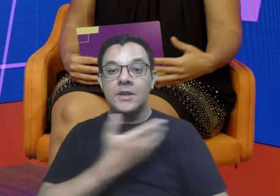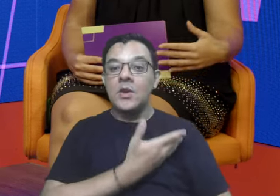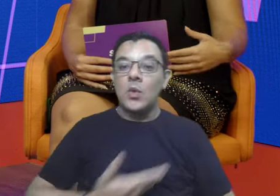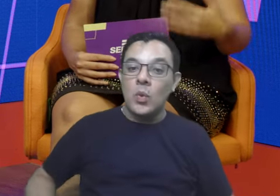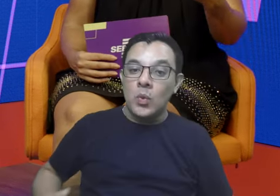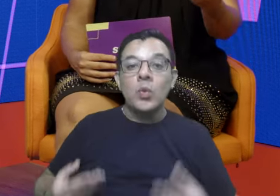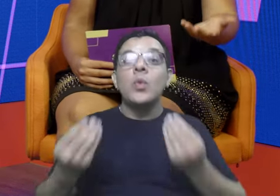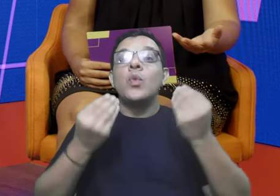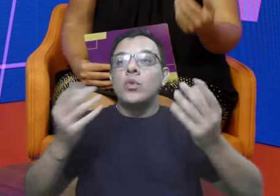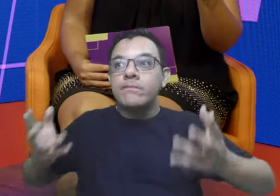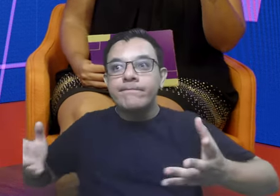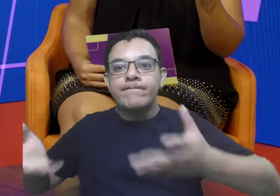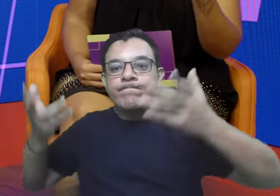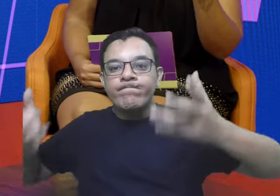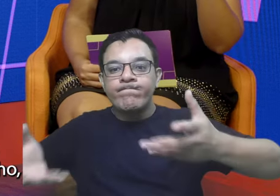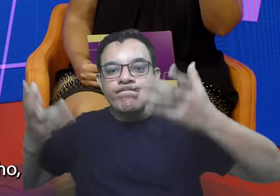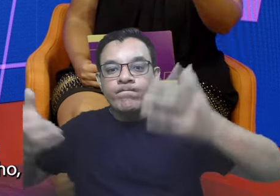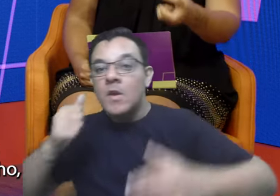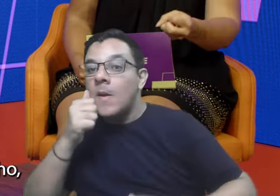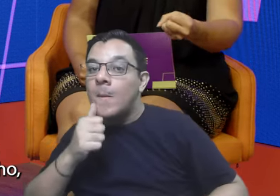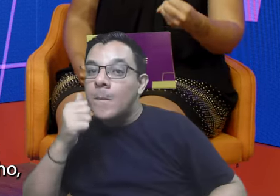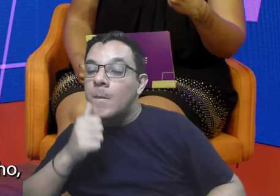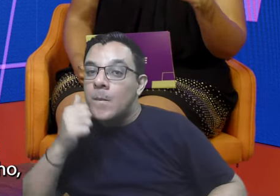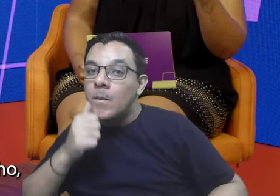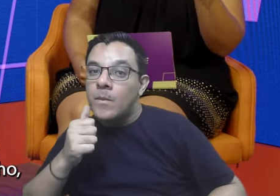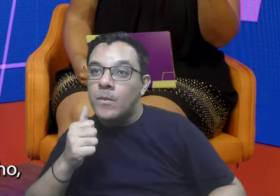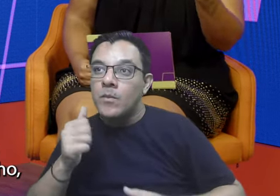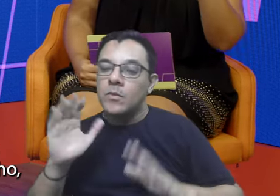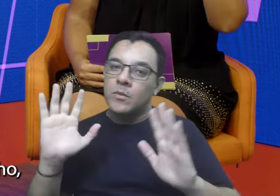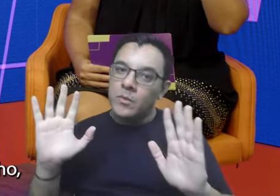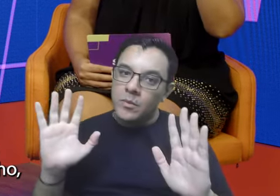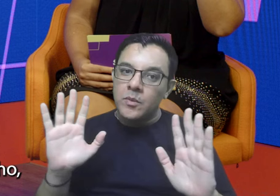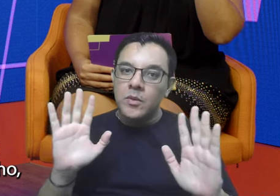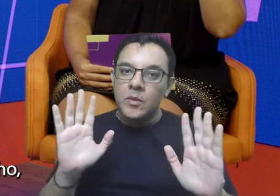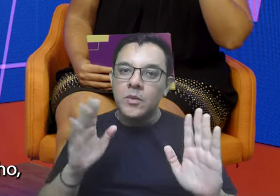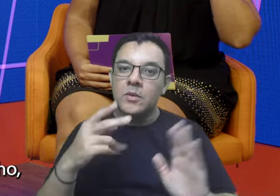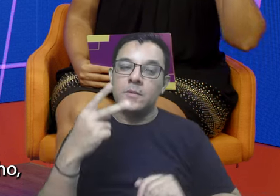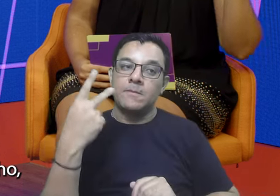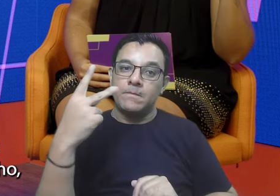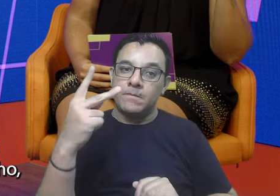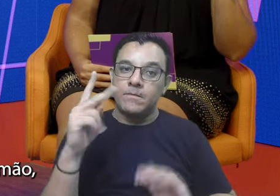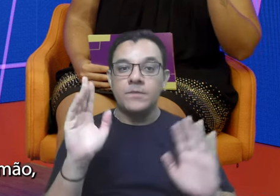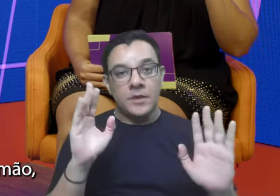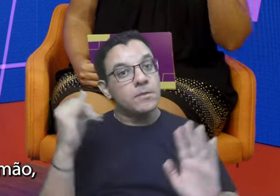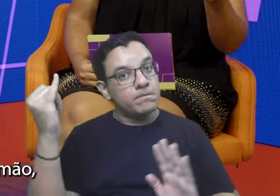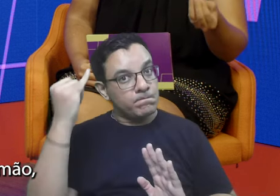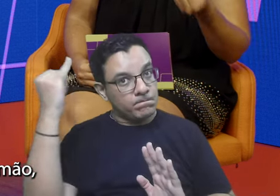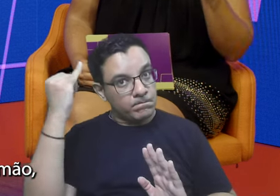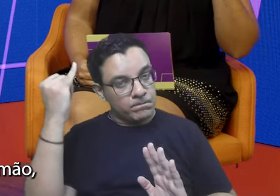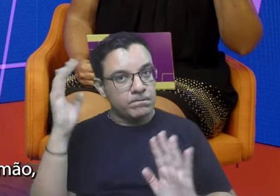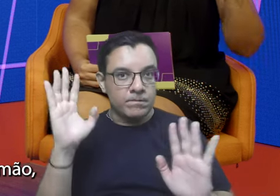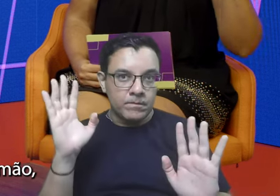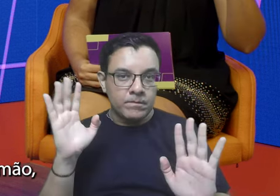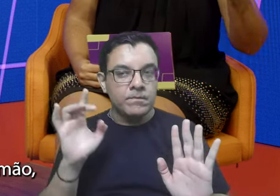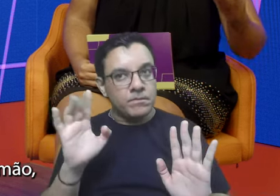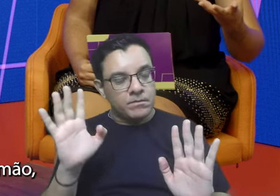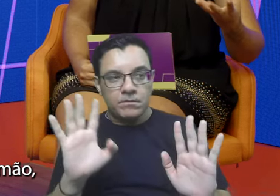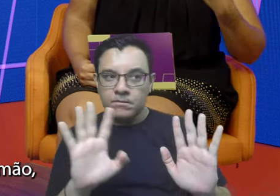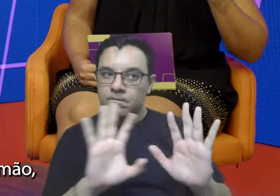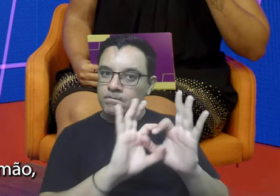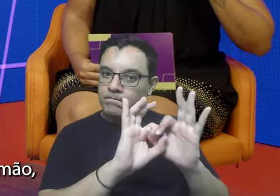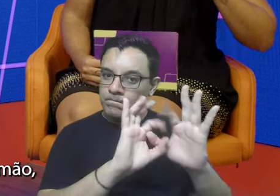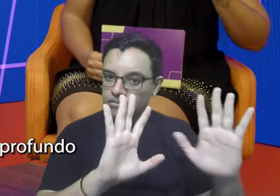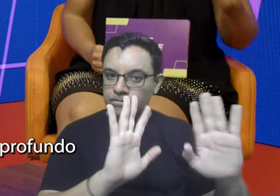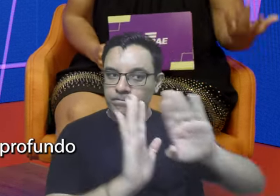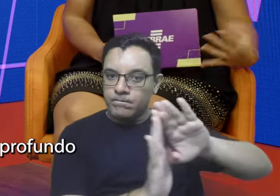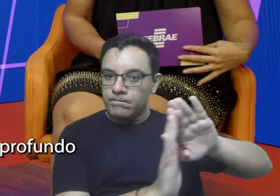também Como que é o incentivo e para que essas mulheres abram mão assim de um pedacinho porque é important obviamente vai ter que abrir